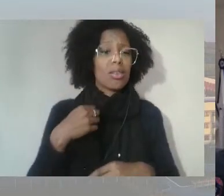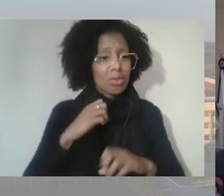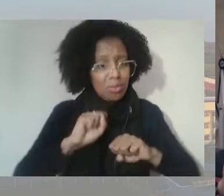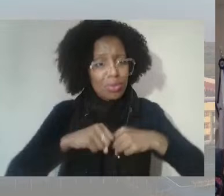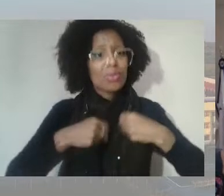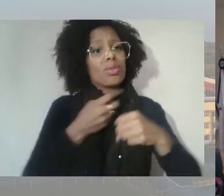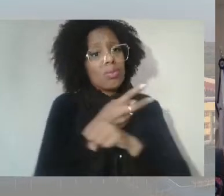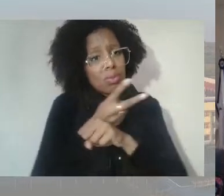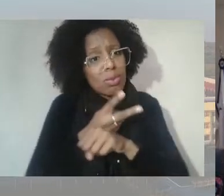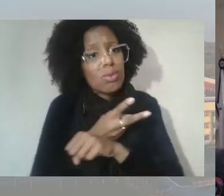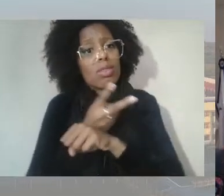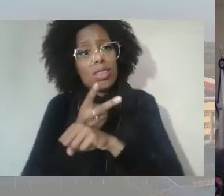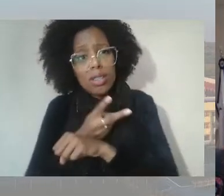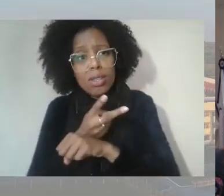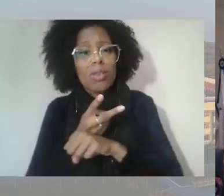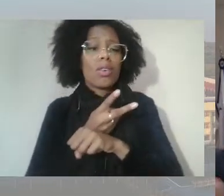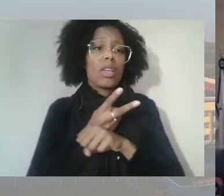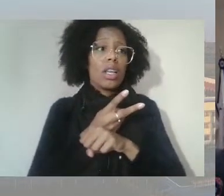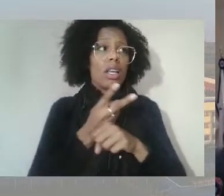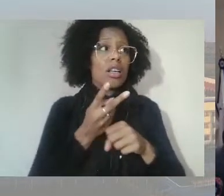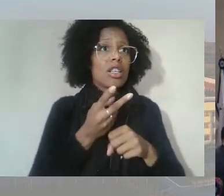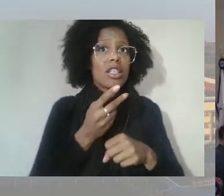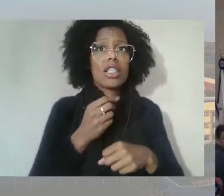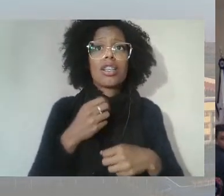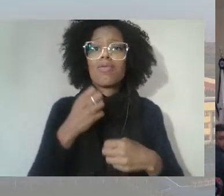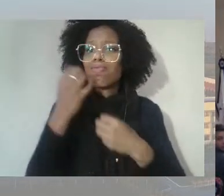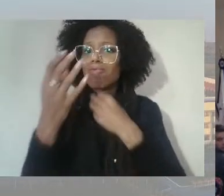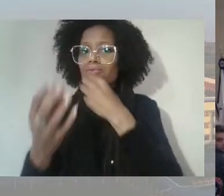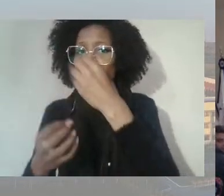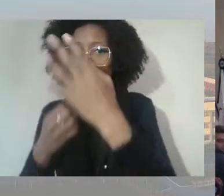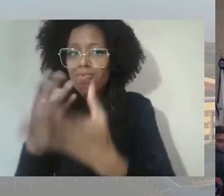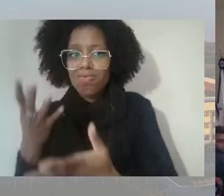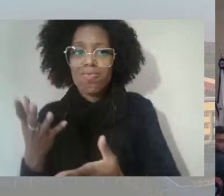isso aonde eu vou. Pois não.